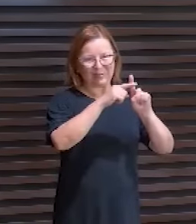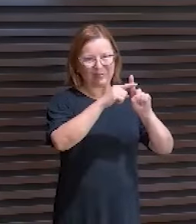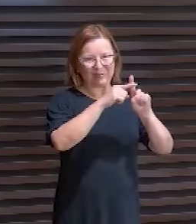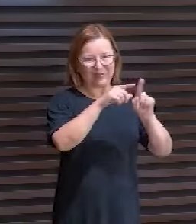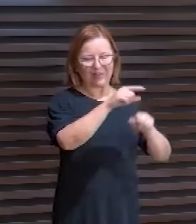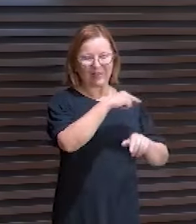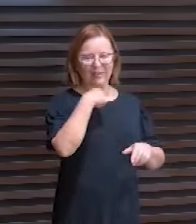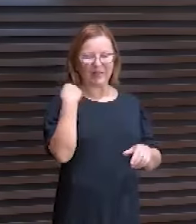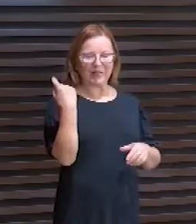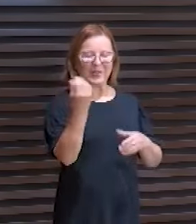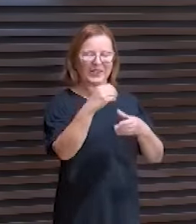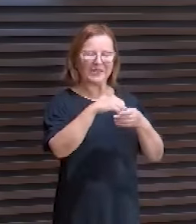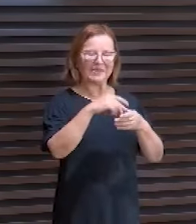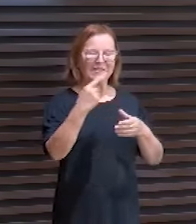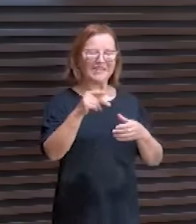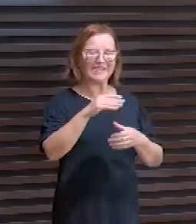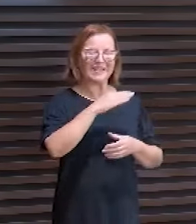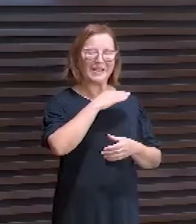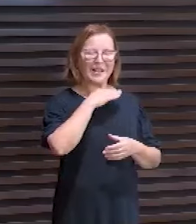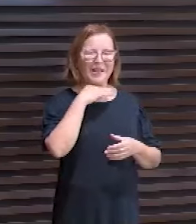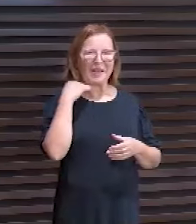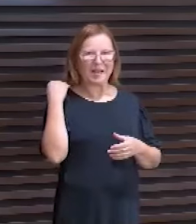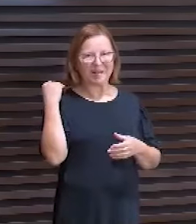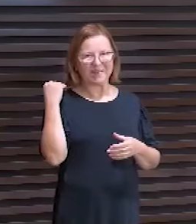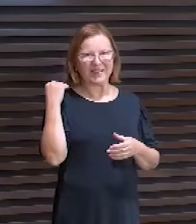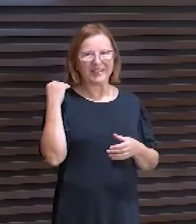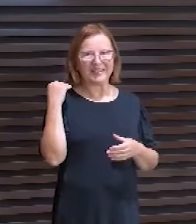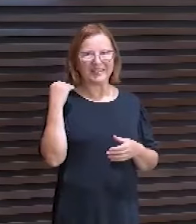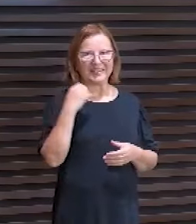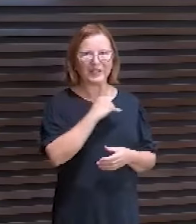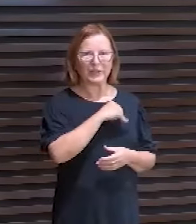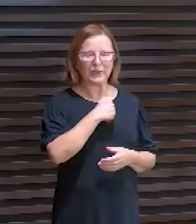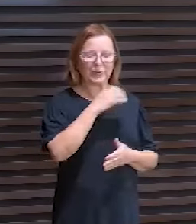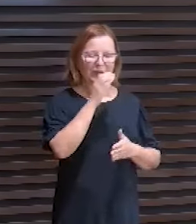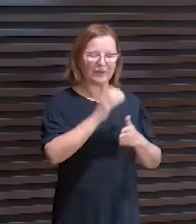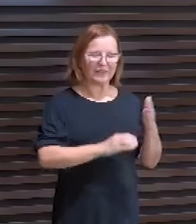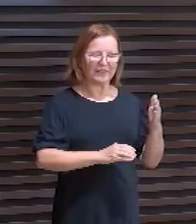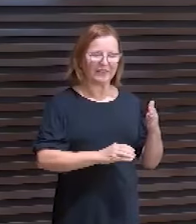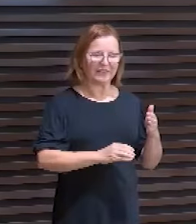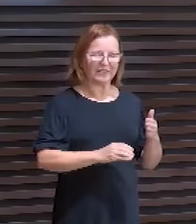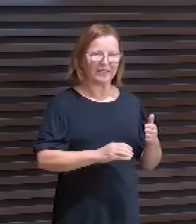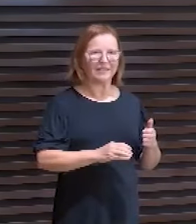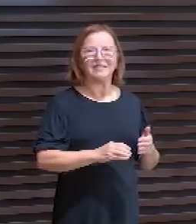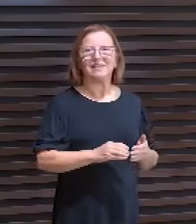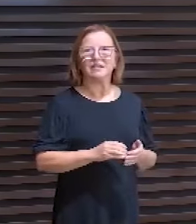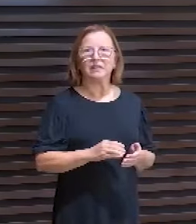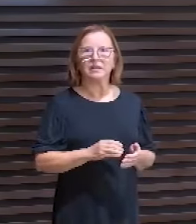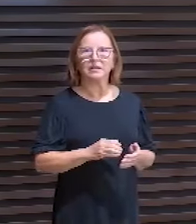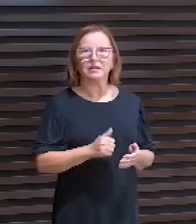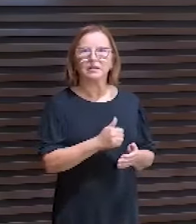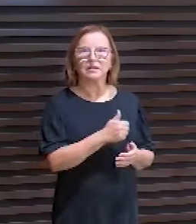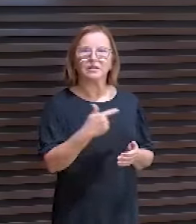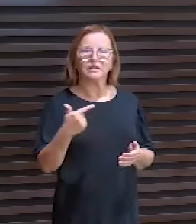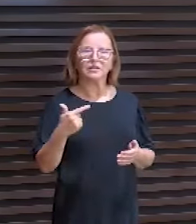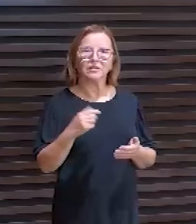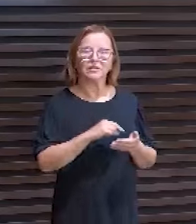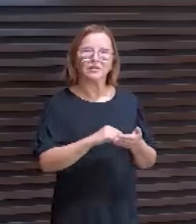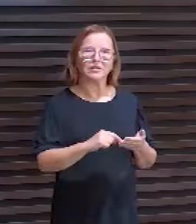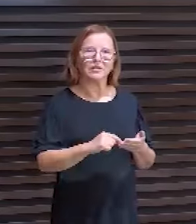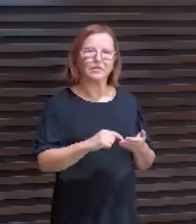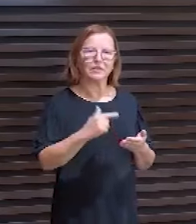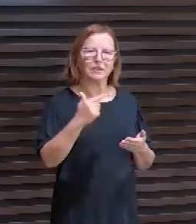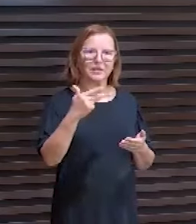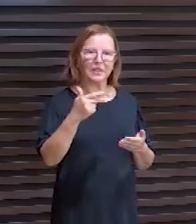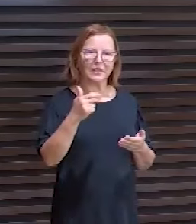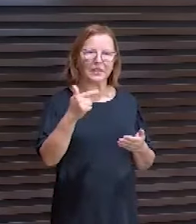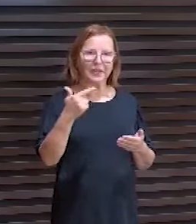ele lá em João 12:32 um texto muito conhecido 32 33 Nós lemos assim Vamos ler juntos